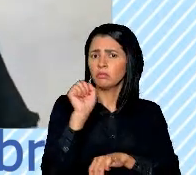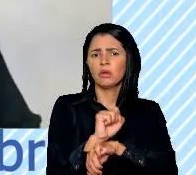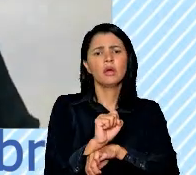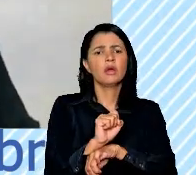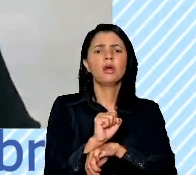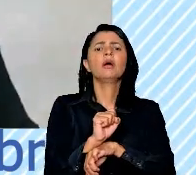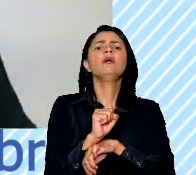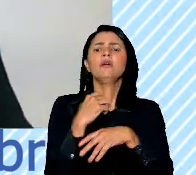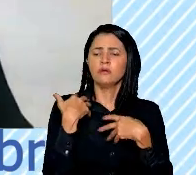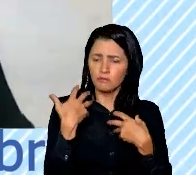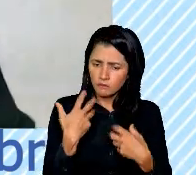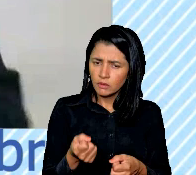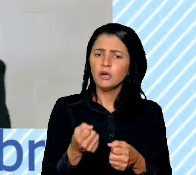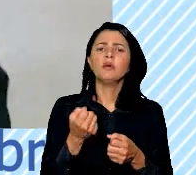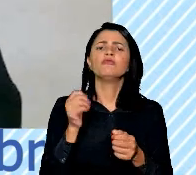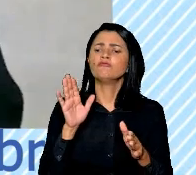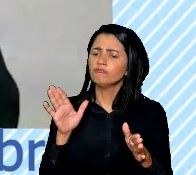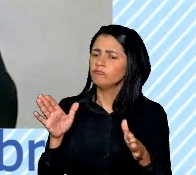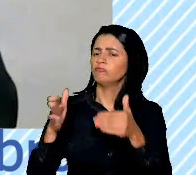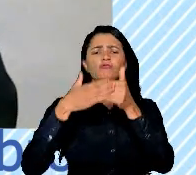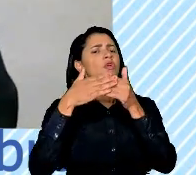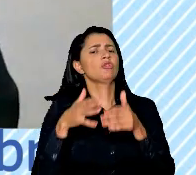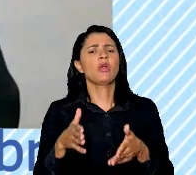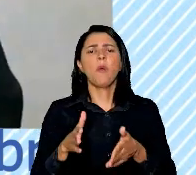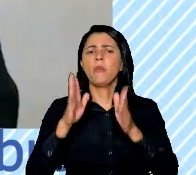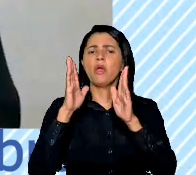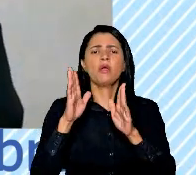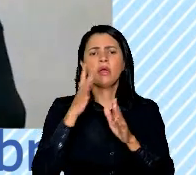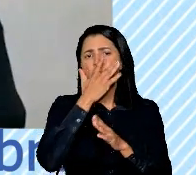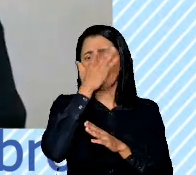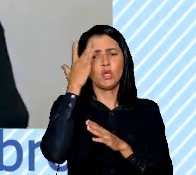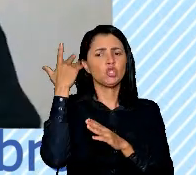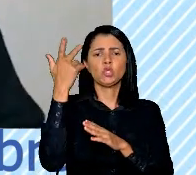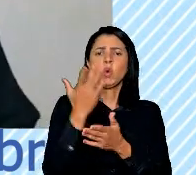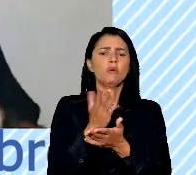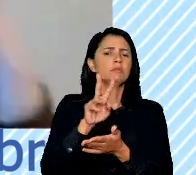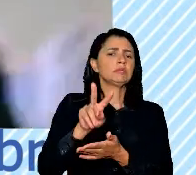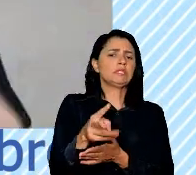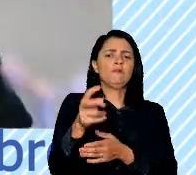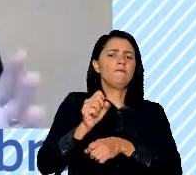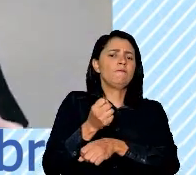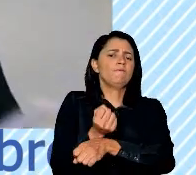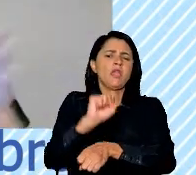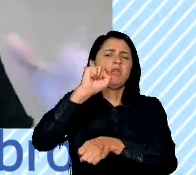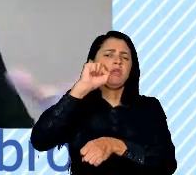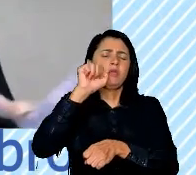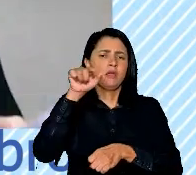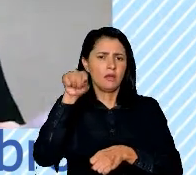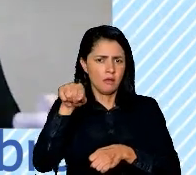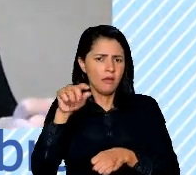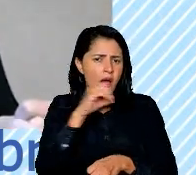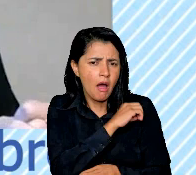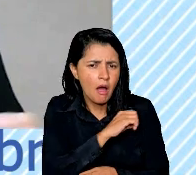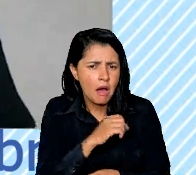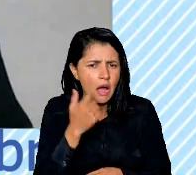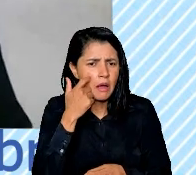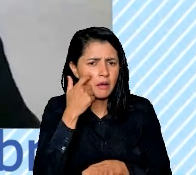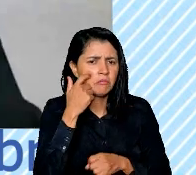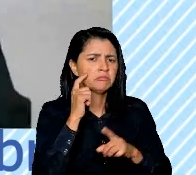vamos simplesmente fechar esse prédio, as pessoas que se virem. E foi muito rápido. Pode-se reclamar da questão